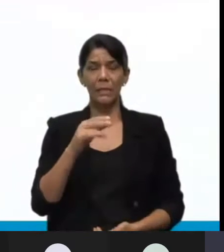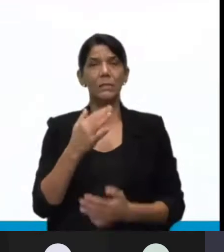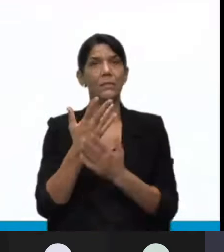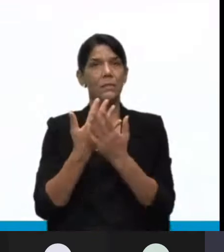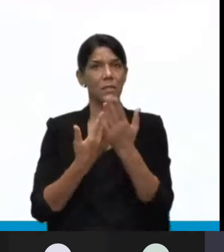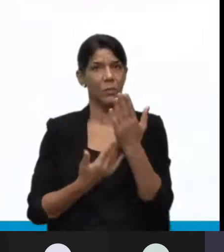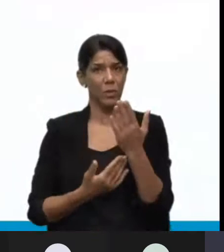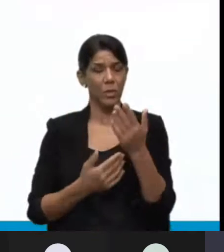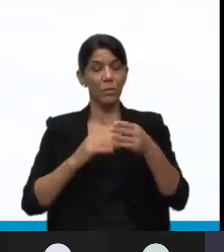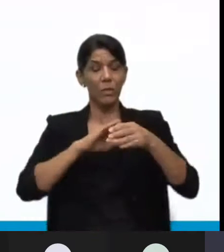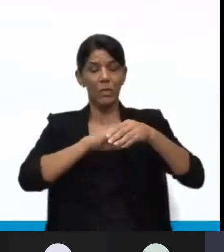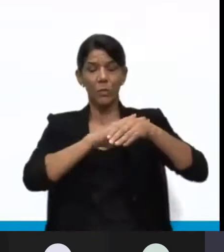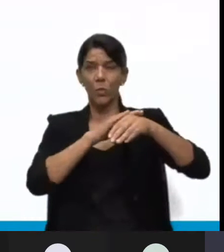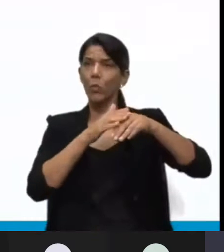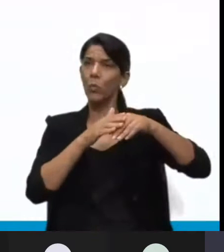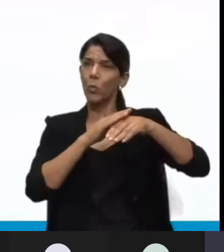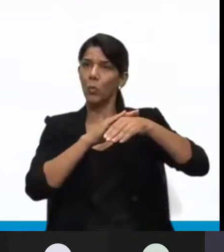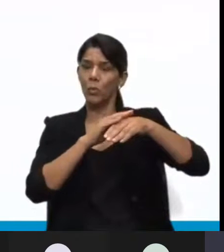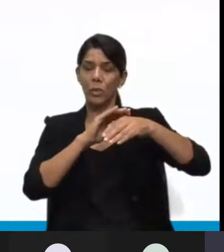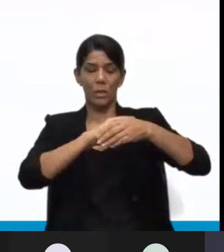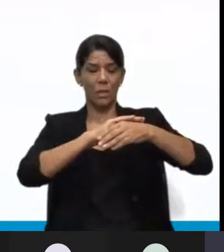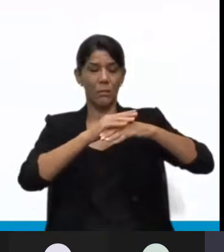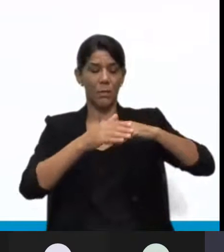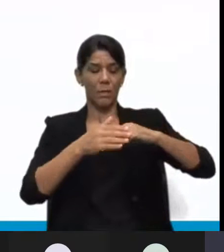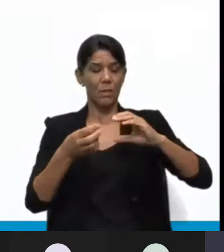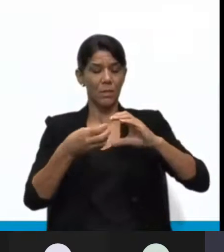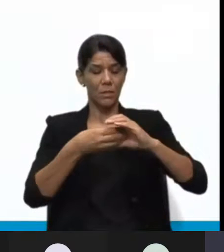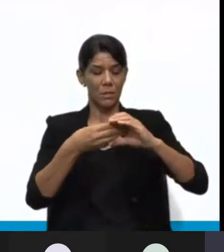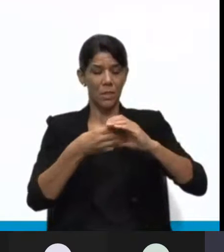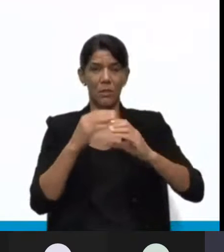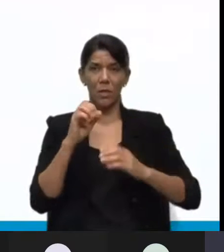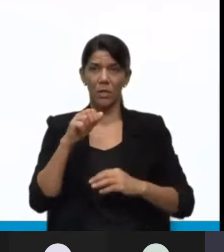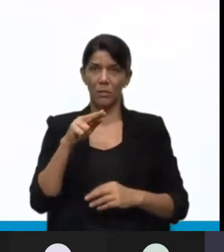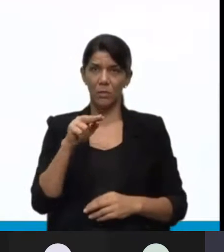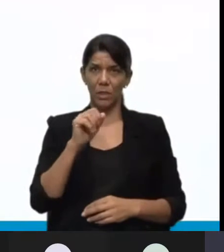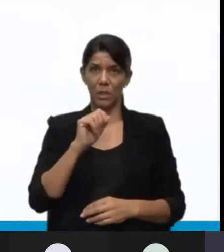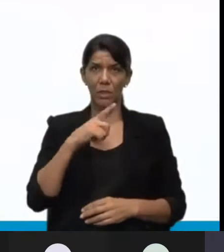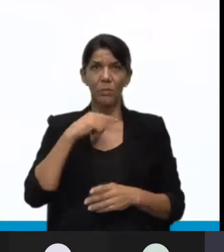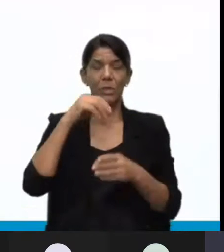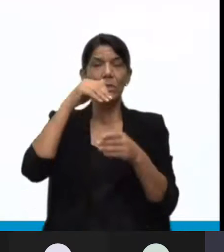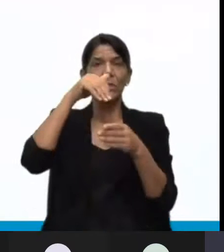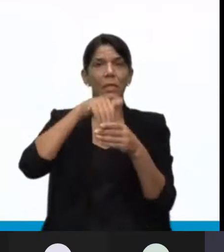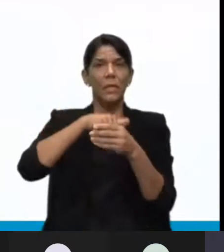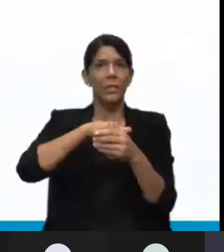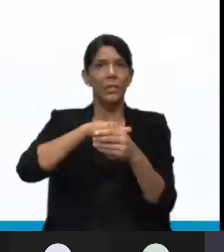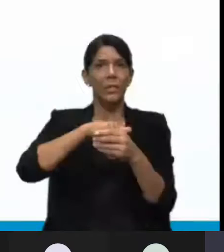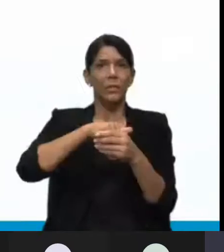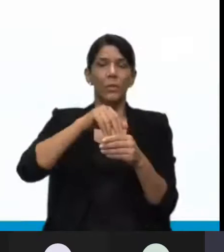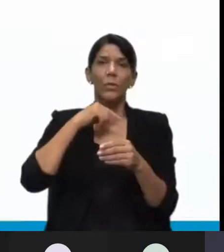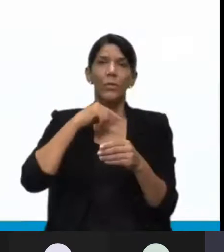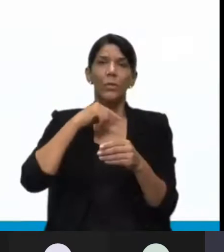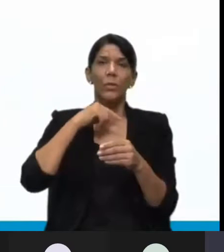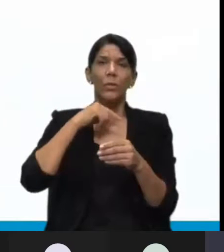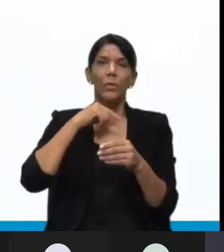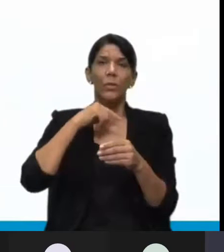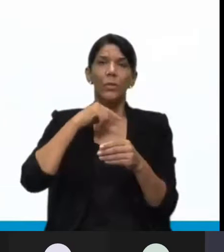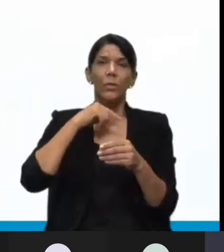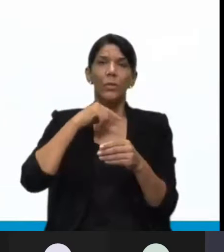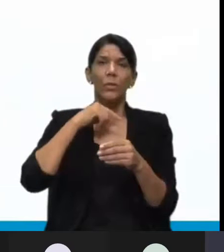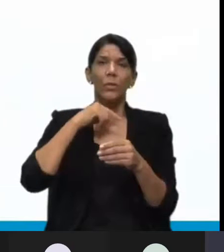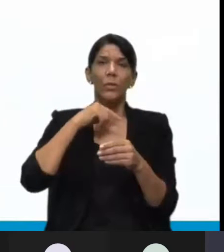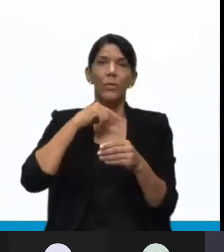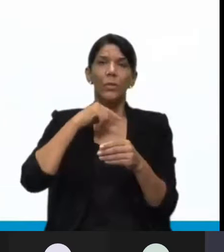camada, né? Ó, aqui também, ó, uma única camada de célula endotelial e a presença aqui dentro, ó, né? A gente consegue até